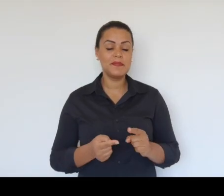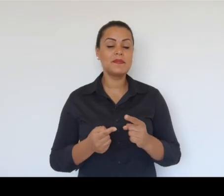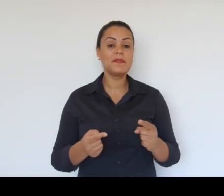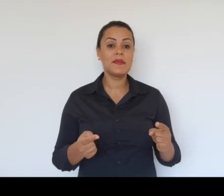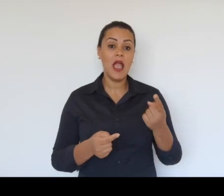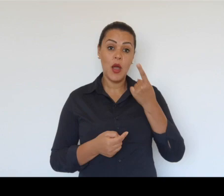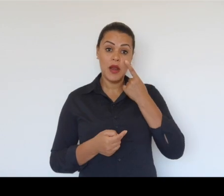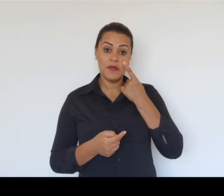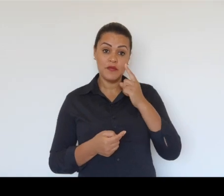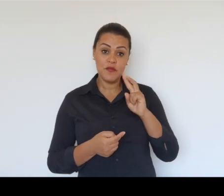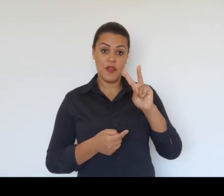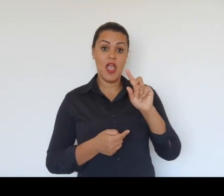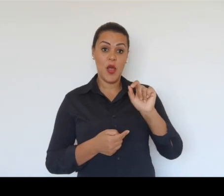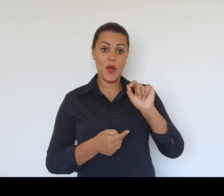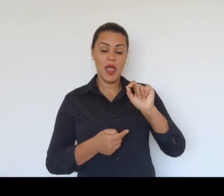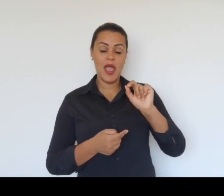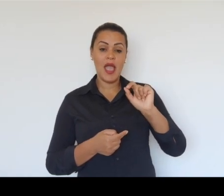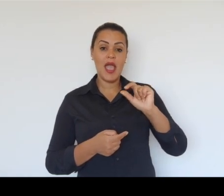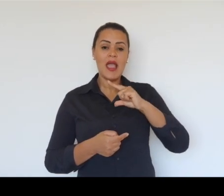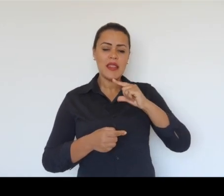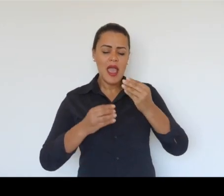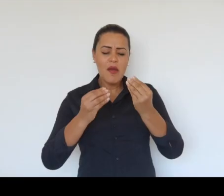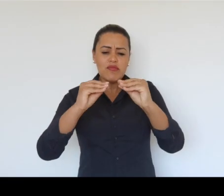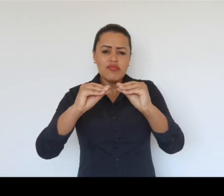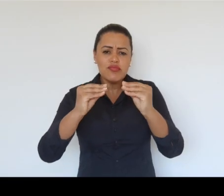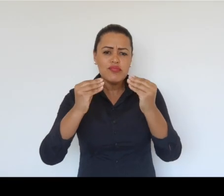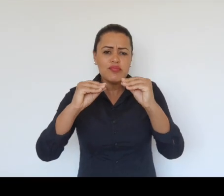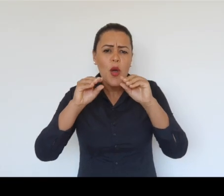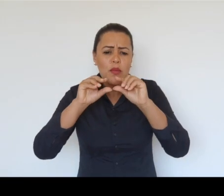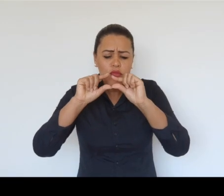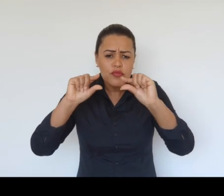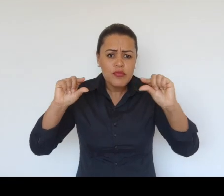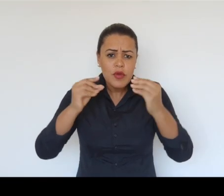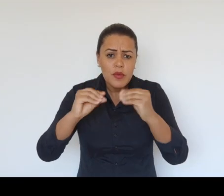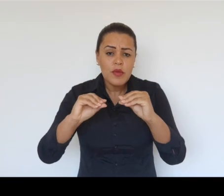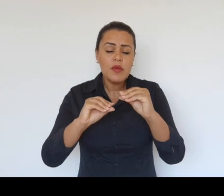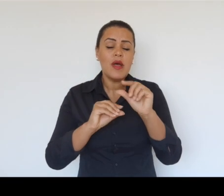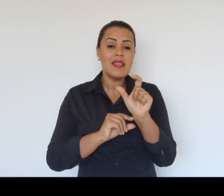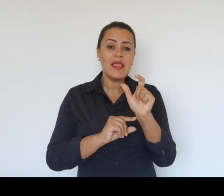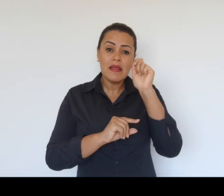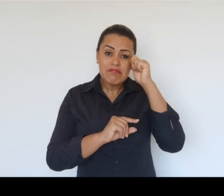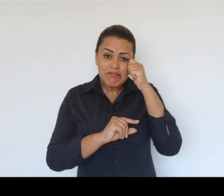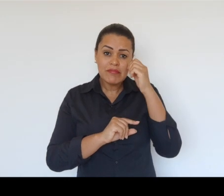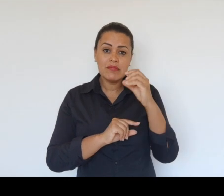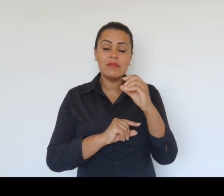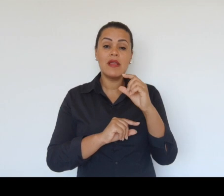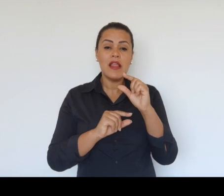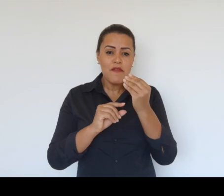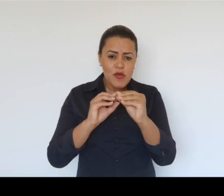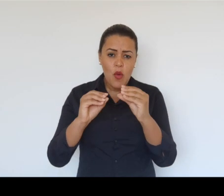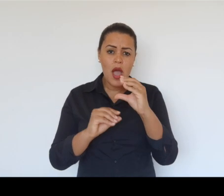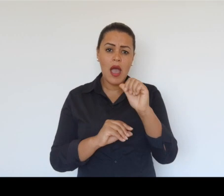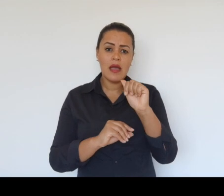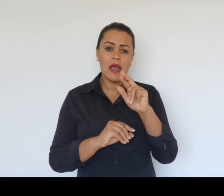Aqui em cima a gente consegue ver pequenas camadinhas que tem bastante carvão entre elas, são esses pontinhos